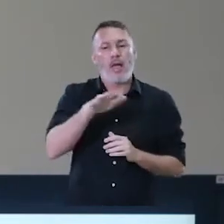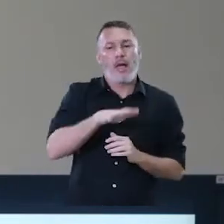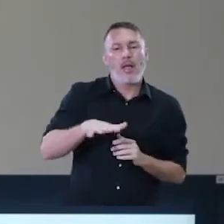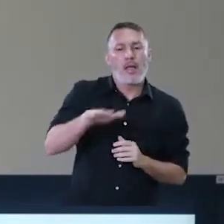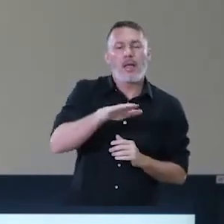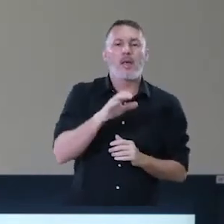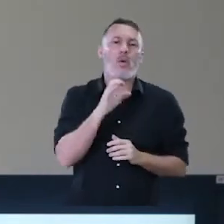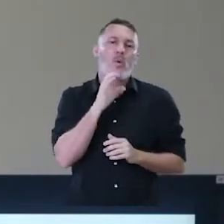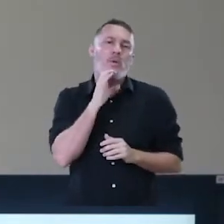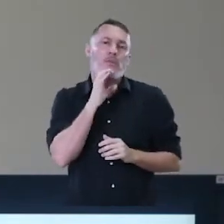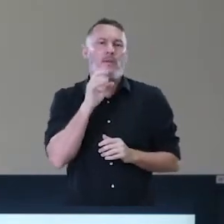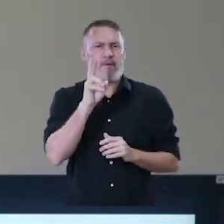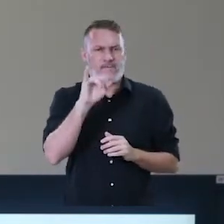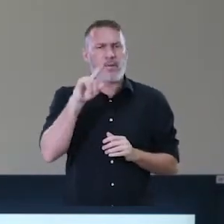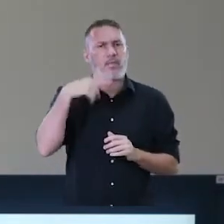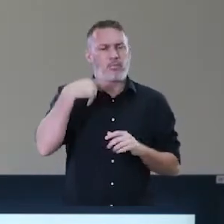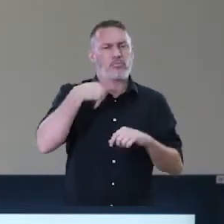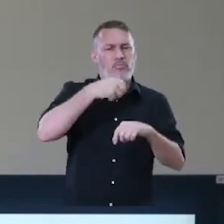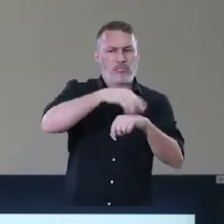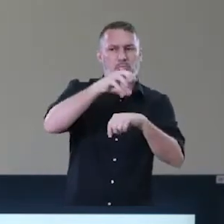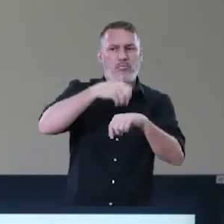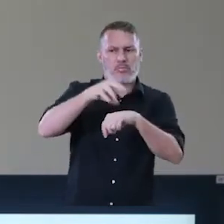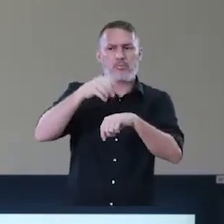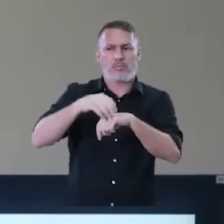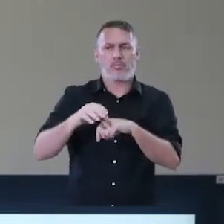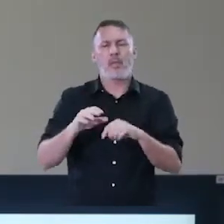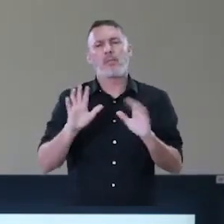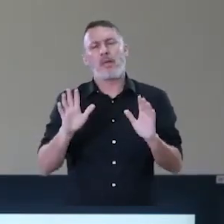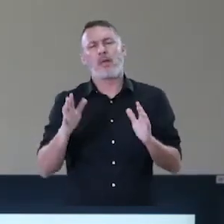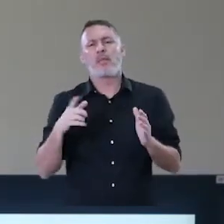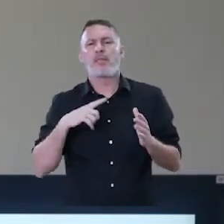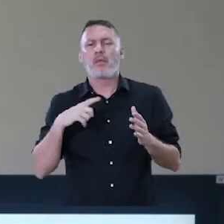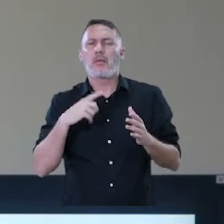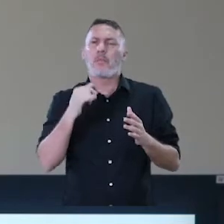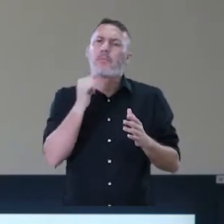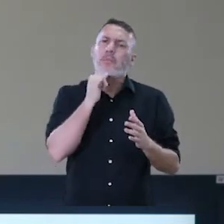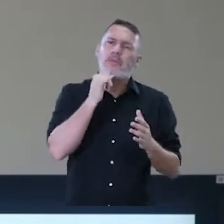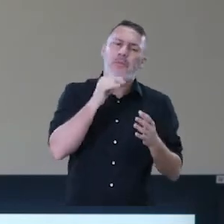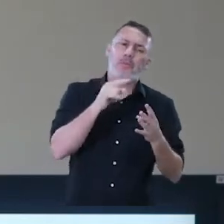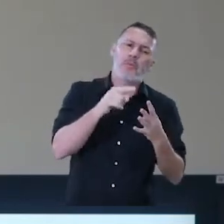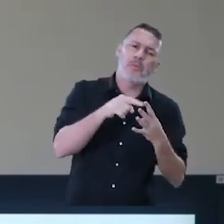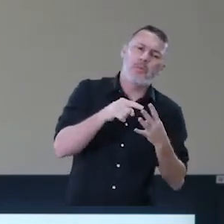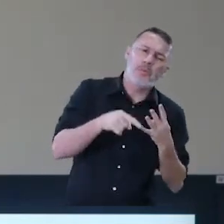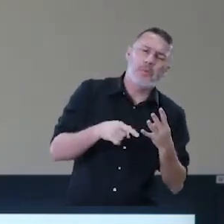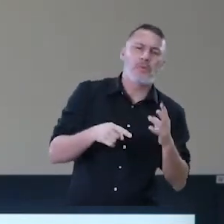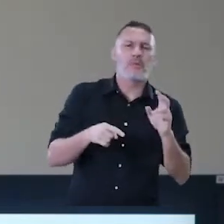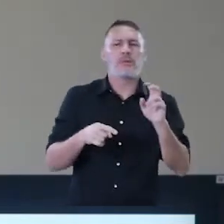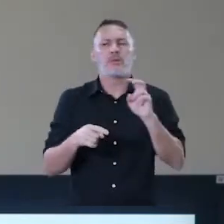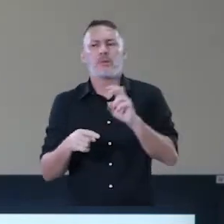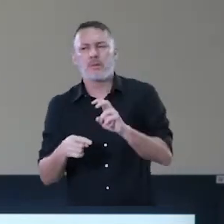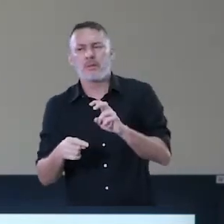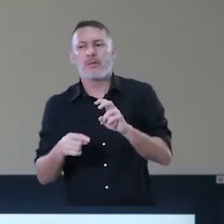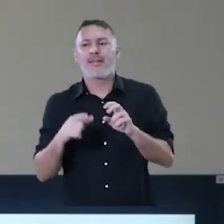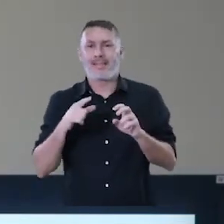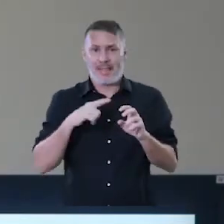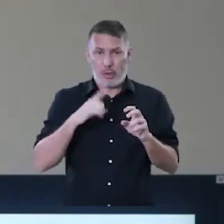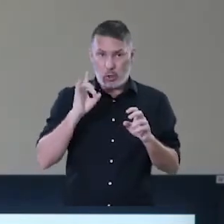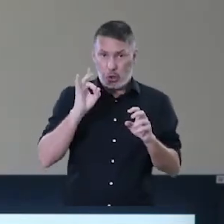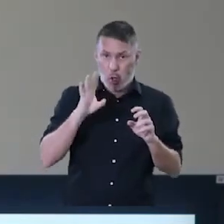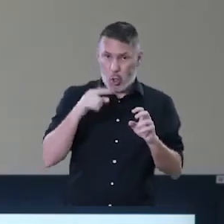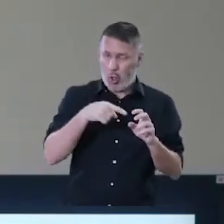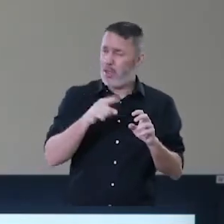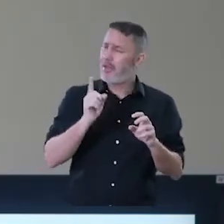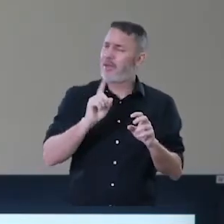e nós vamos trabalhar com vocês essas áreas. Não estou falando, vou passar para vocês aqui 4 ou 5 exemplos, mas não são somente